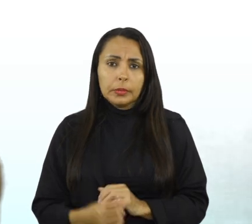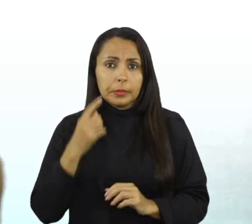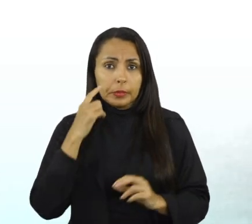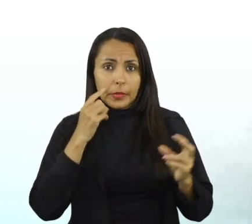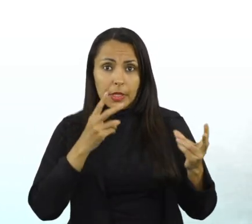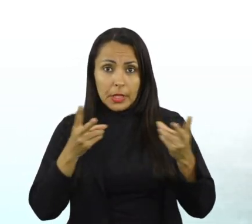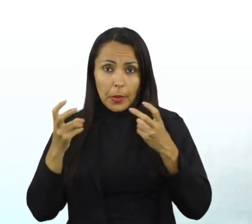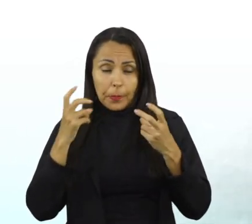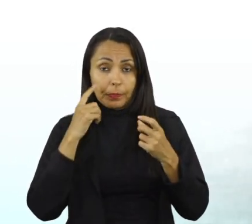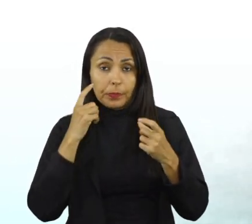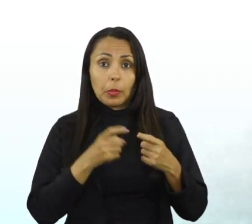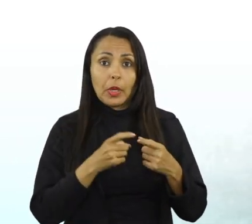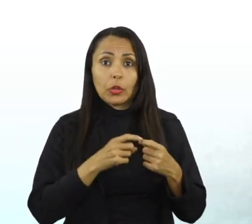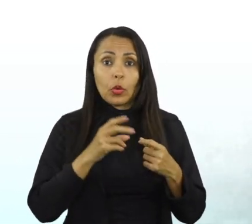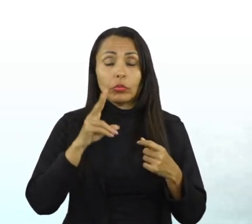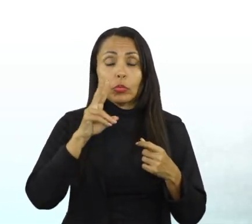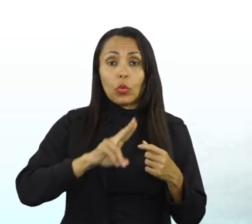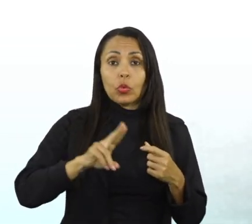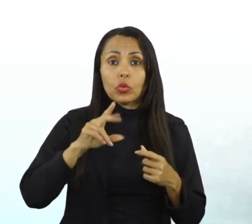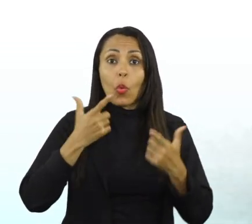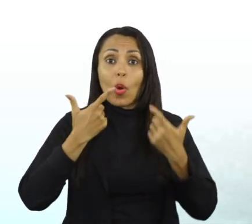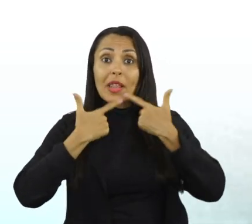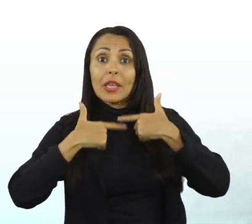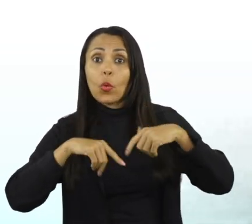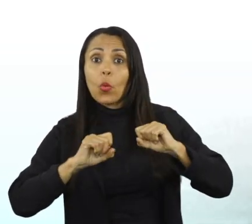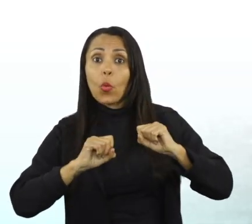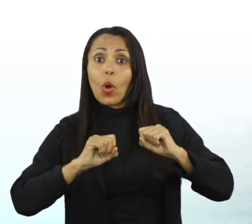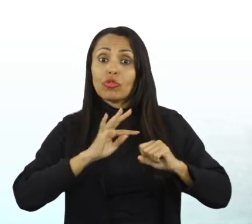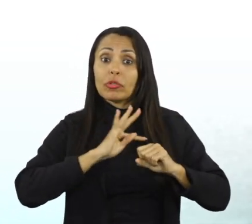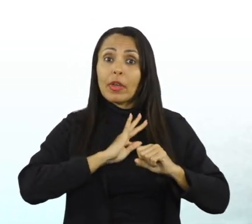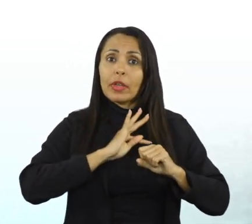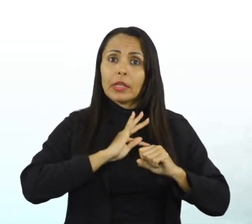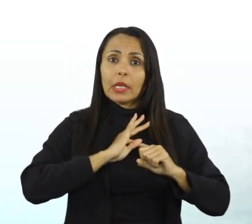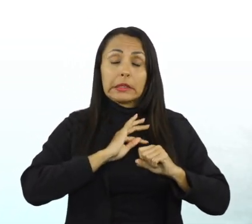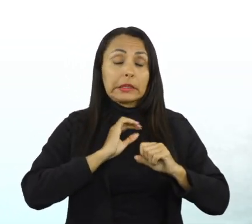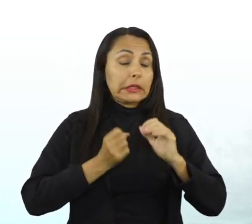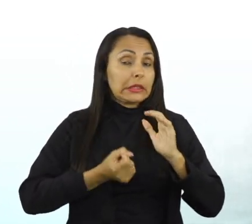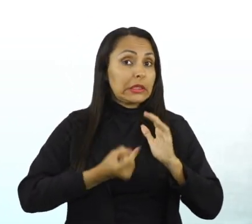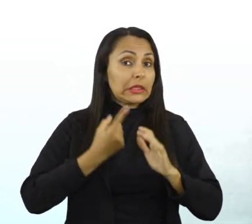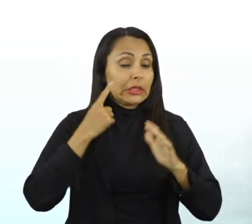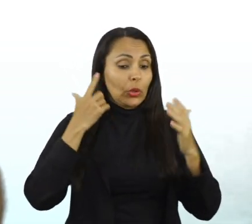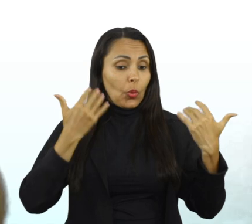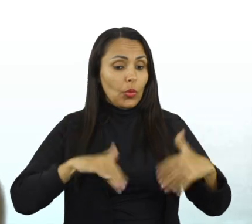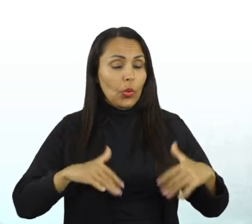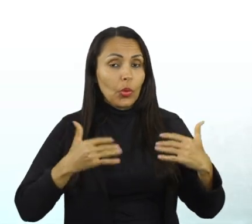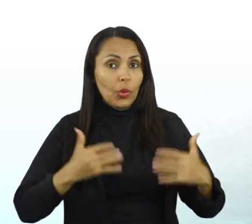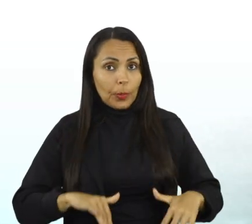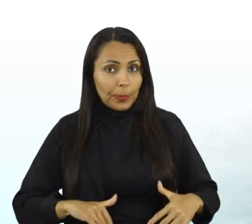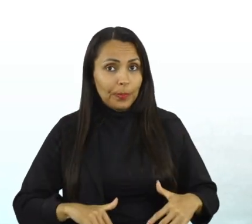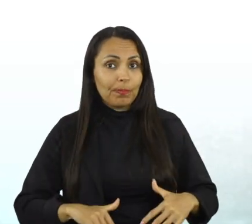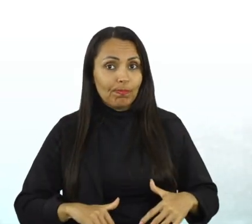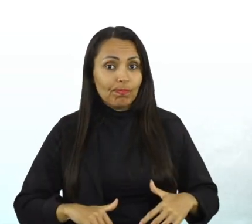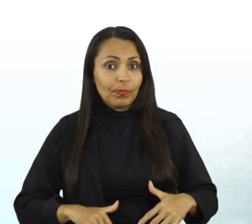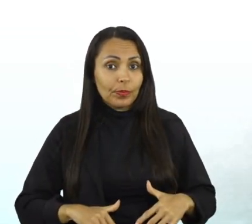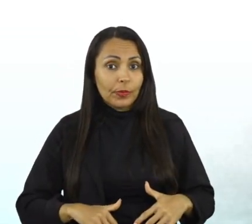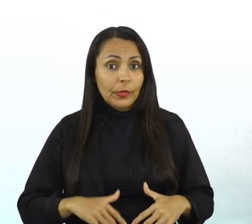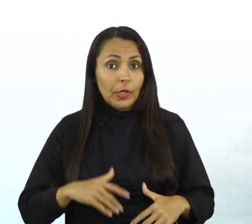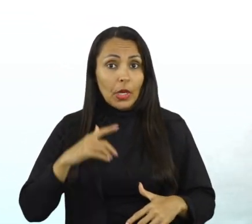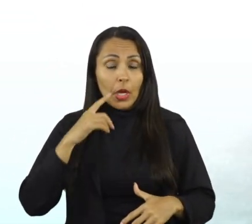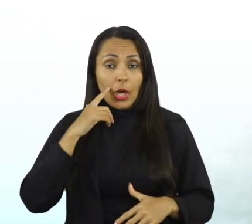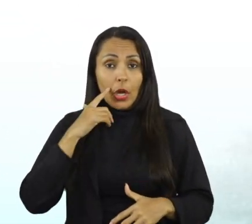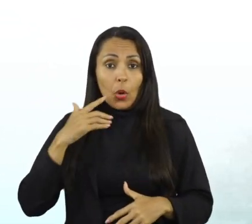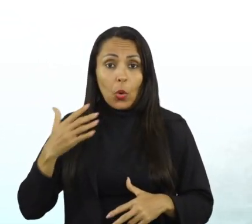Percebeu? O médico usou uma linguagem técnica, não é, da área médica, e